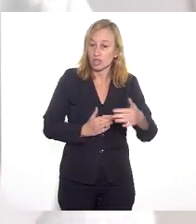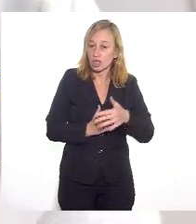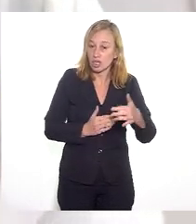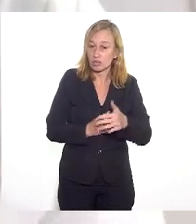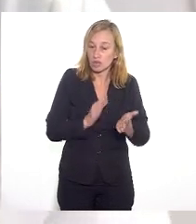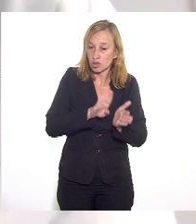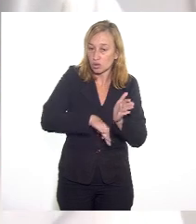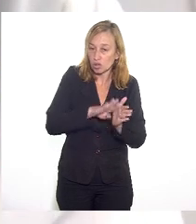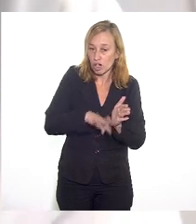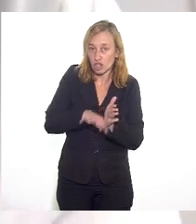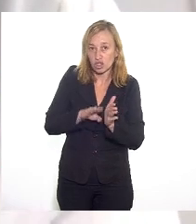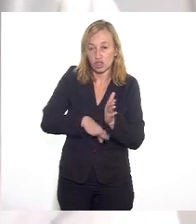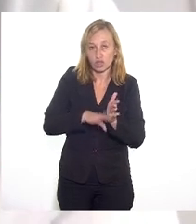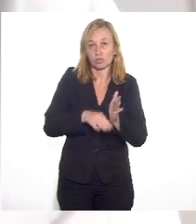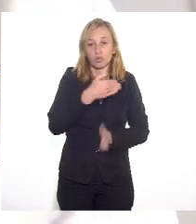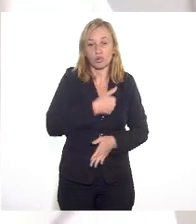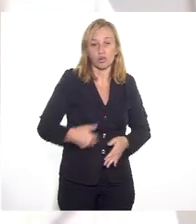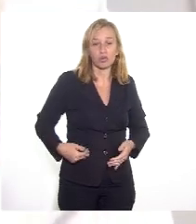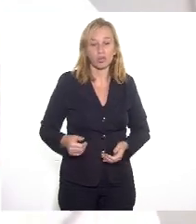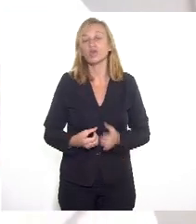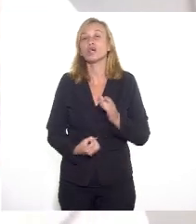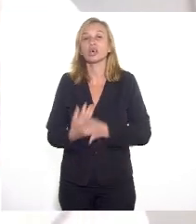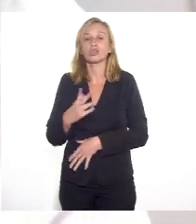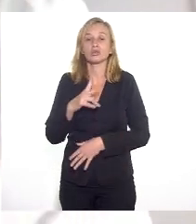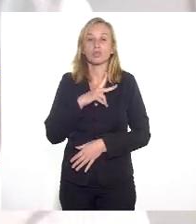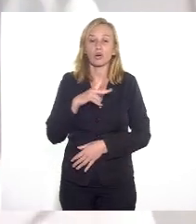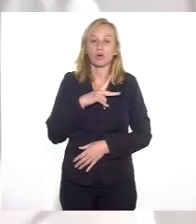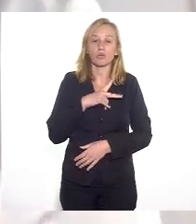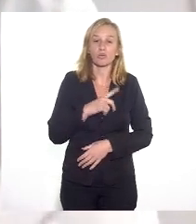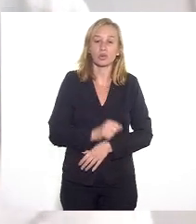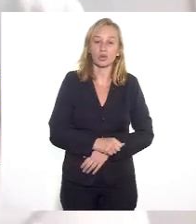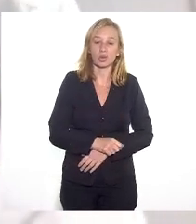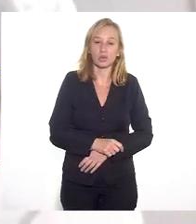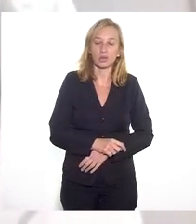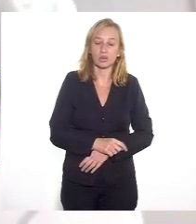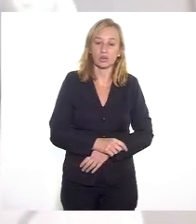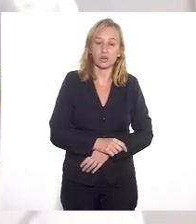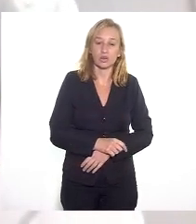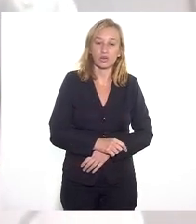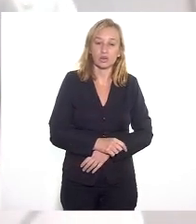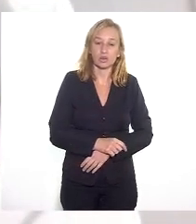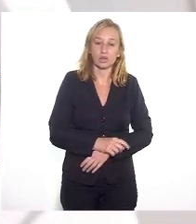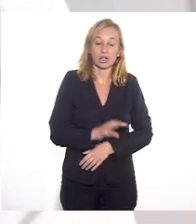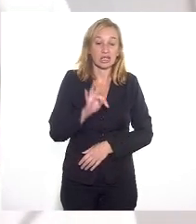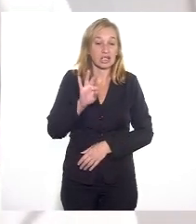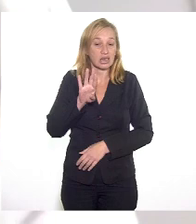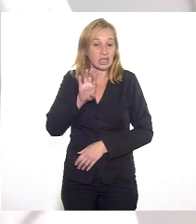gastos públicos, criando o nosso próprio teto de gastos estaduais.